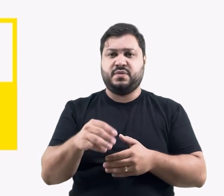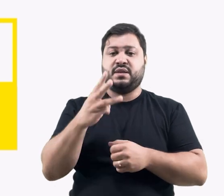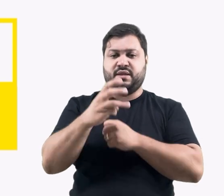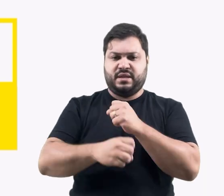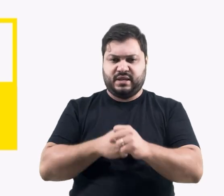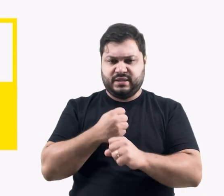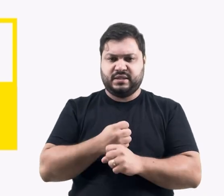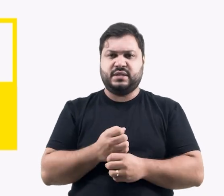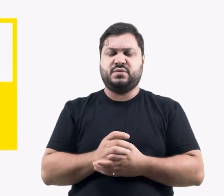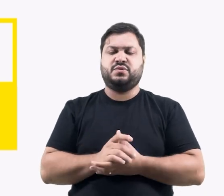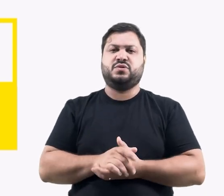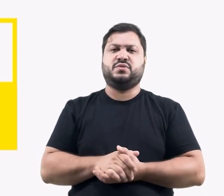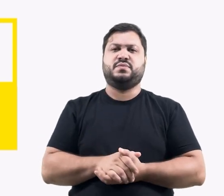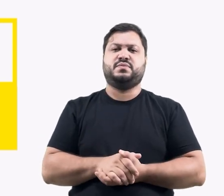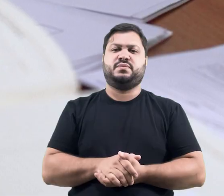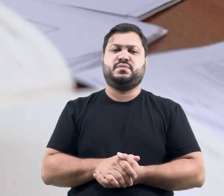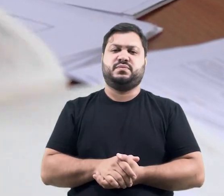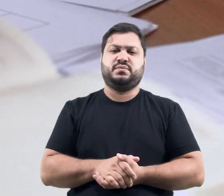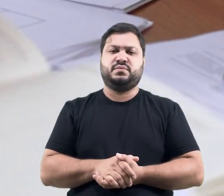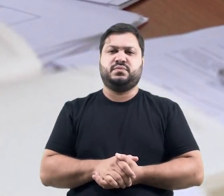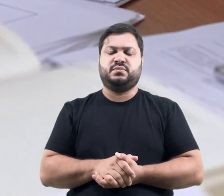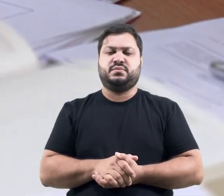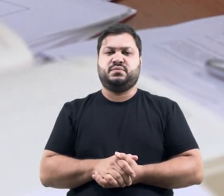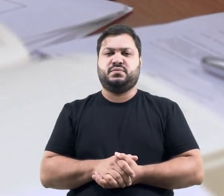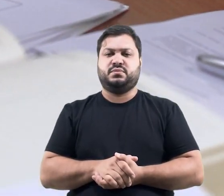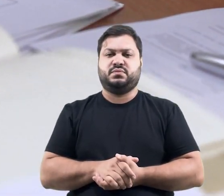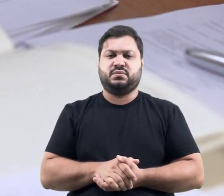estabilidade, ou seja, 3 anos.